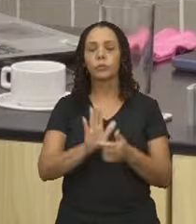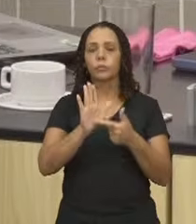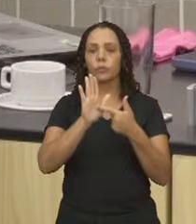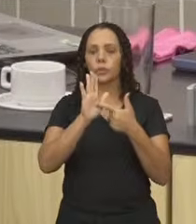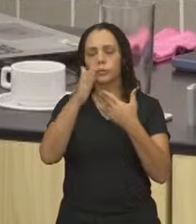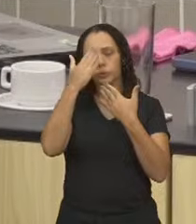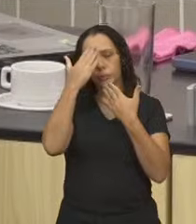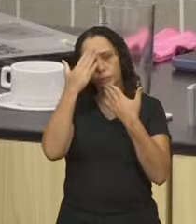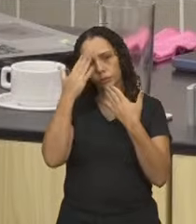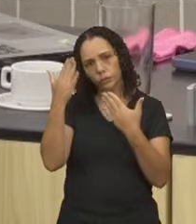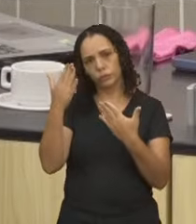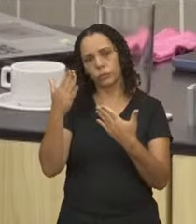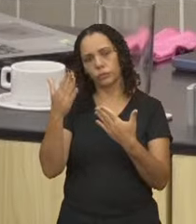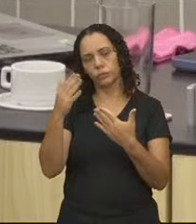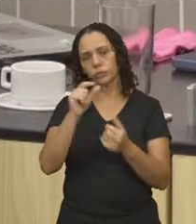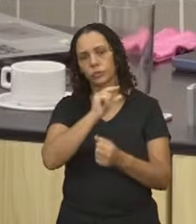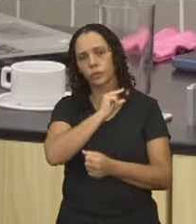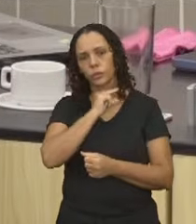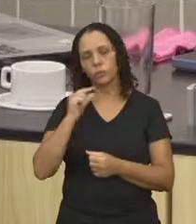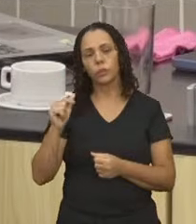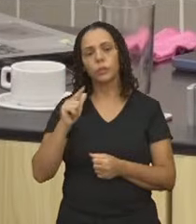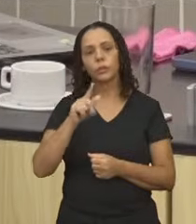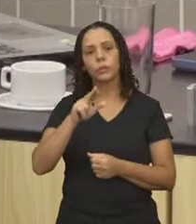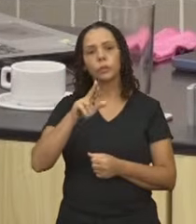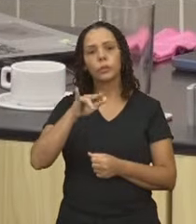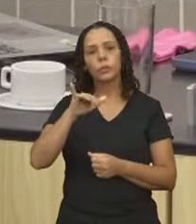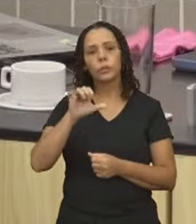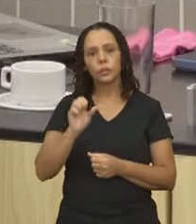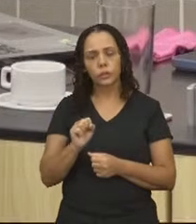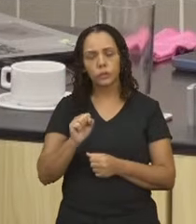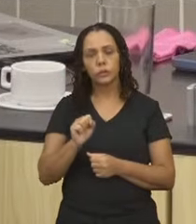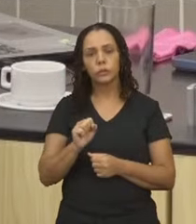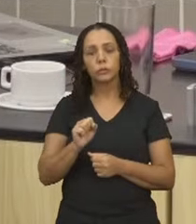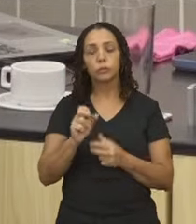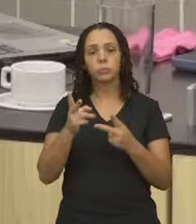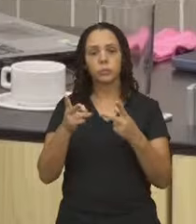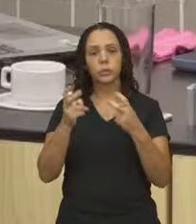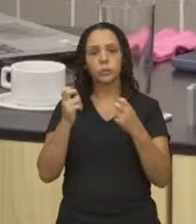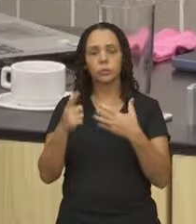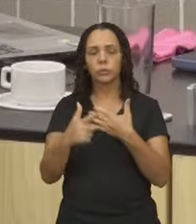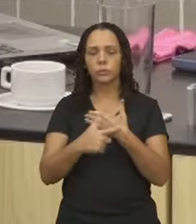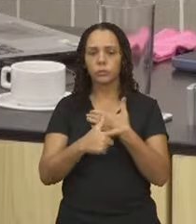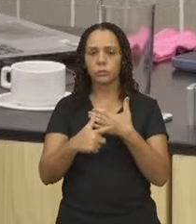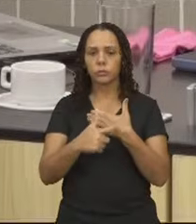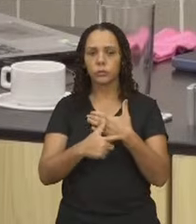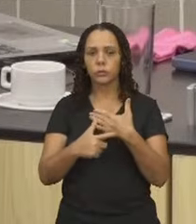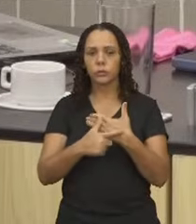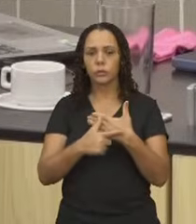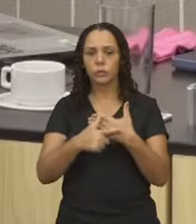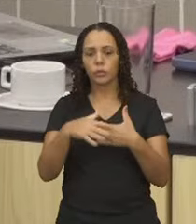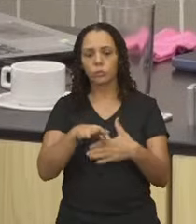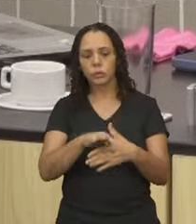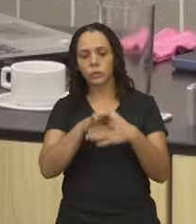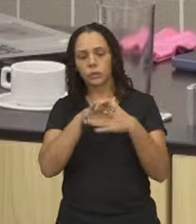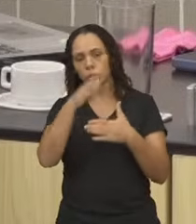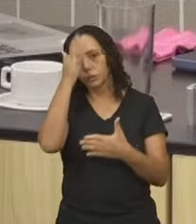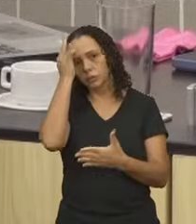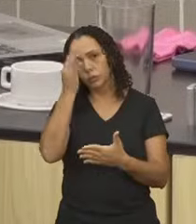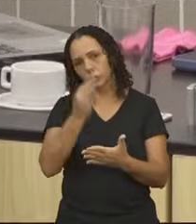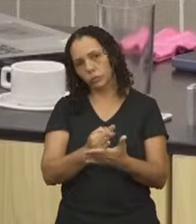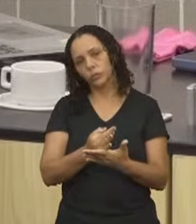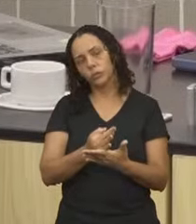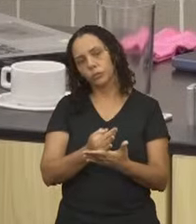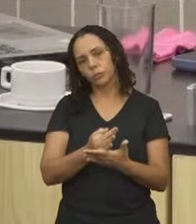e louvor ao padre Luiz Carlos Siqueira Martins, reconhecendo seu papel como líder de fé e